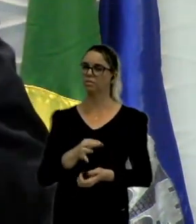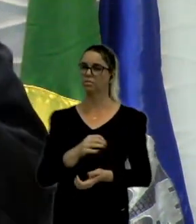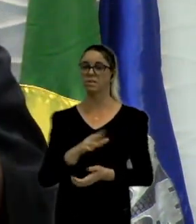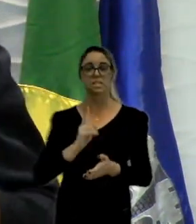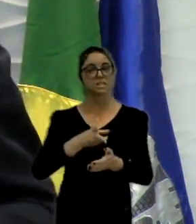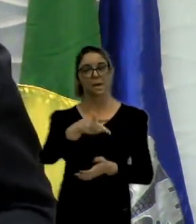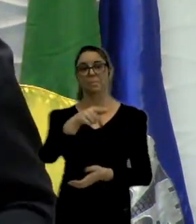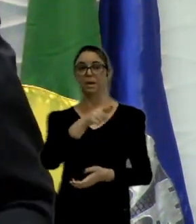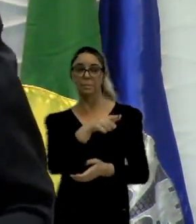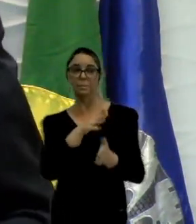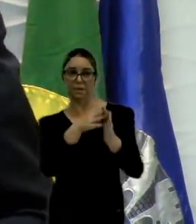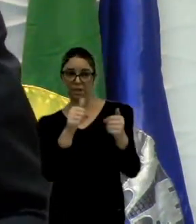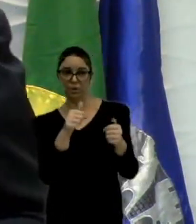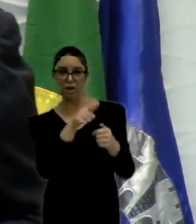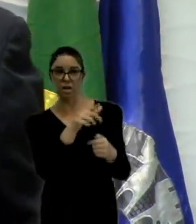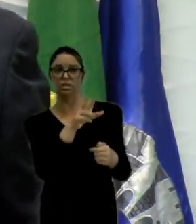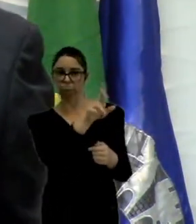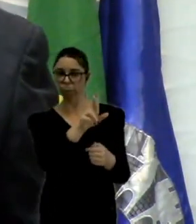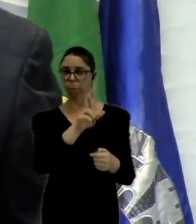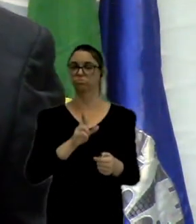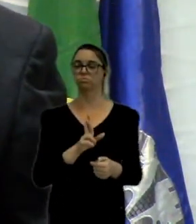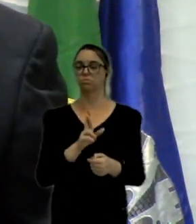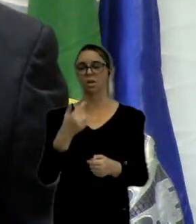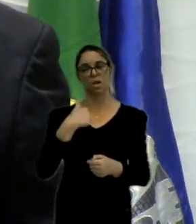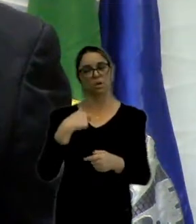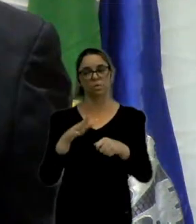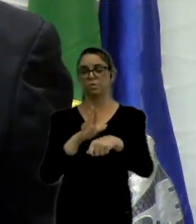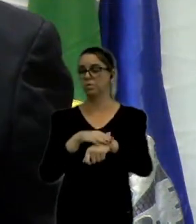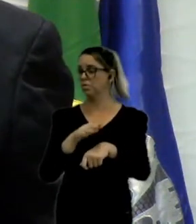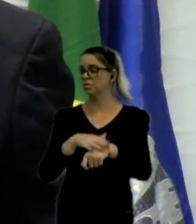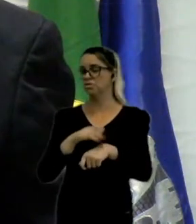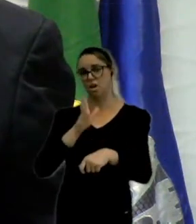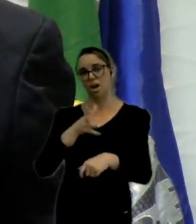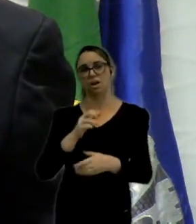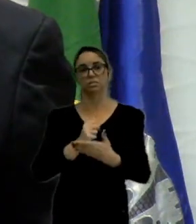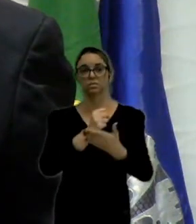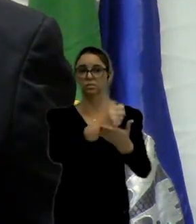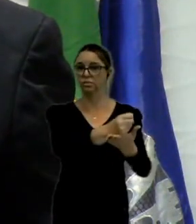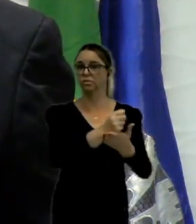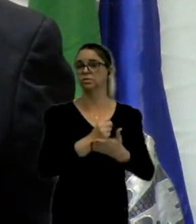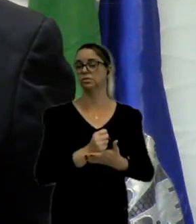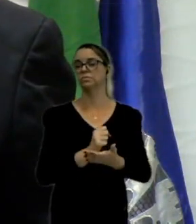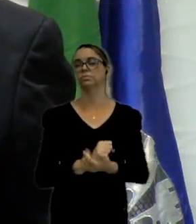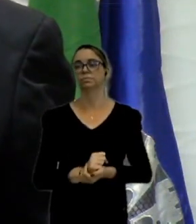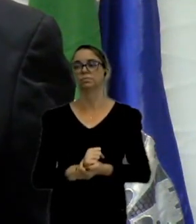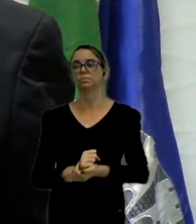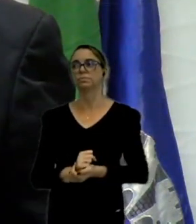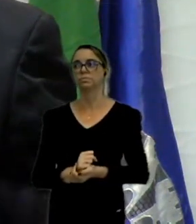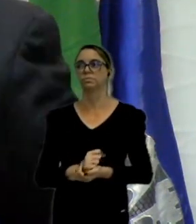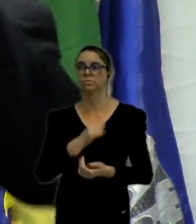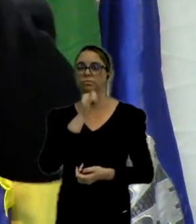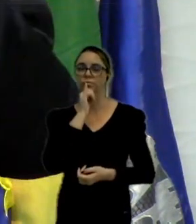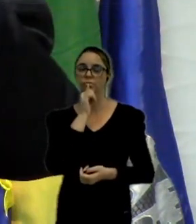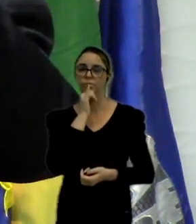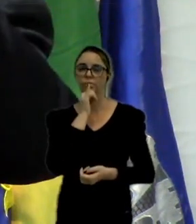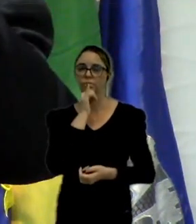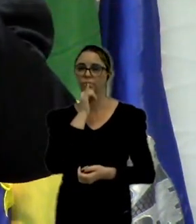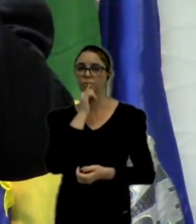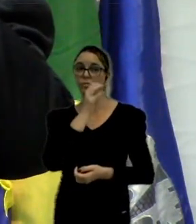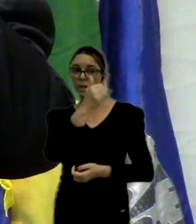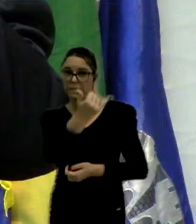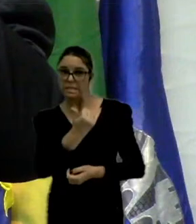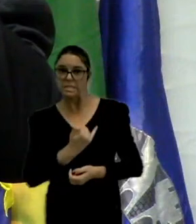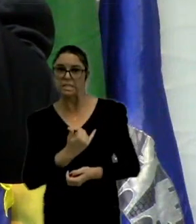pediu, ele nos atendeu. Eu também já fiz muito para atender ele. Por exemplo, ele diz,